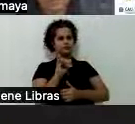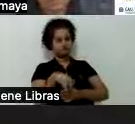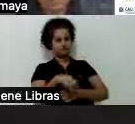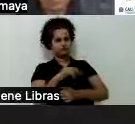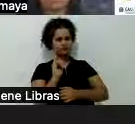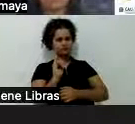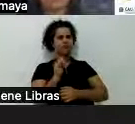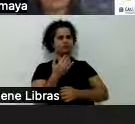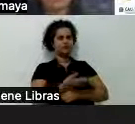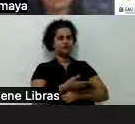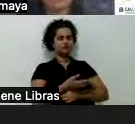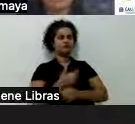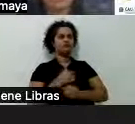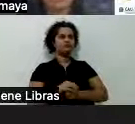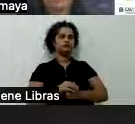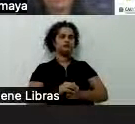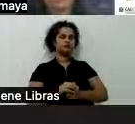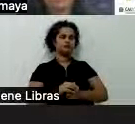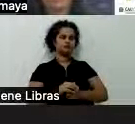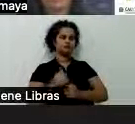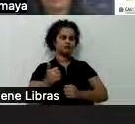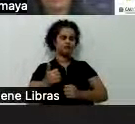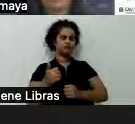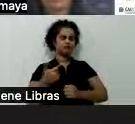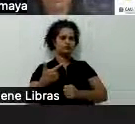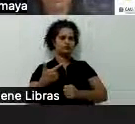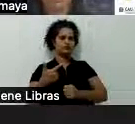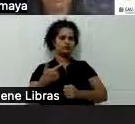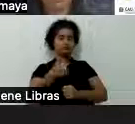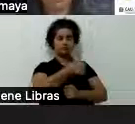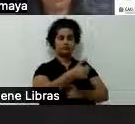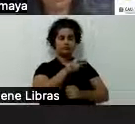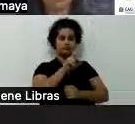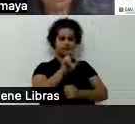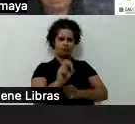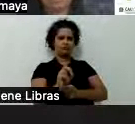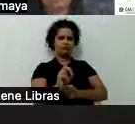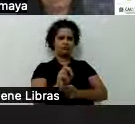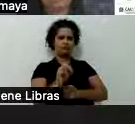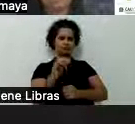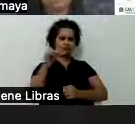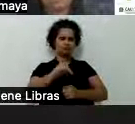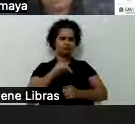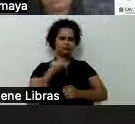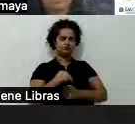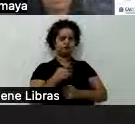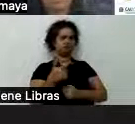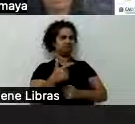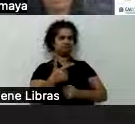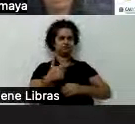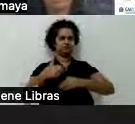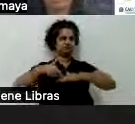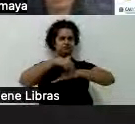e esse trecho de menos de 150 metros é um trecho que quase não tinha calçada, passava